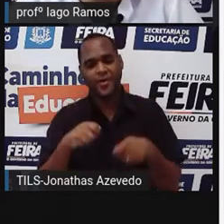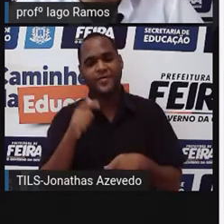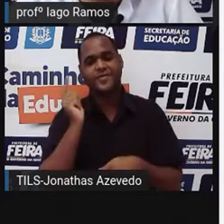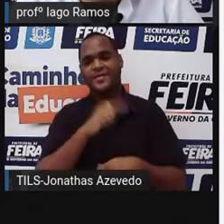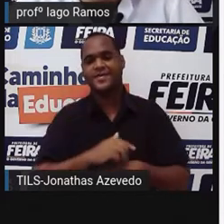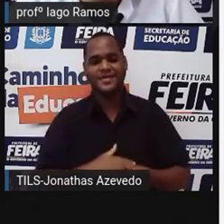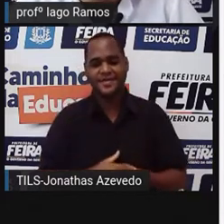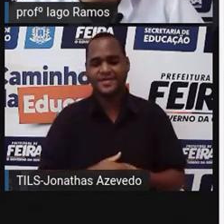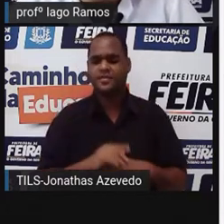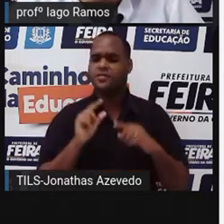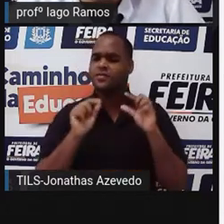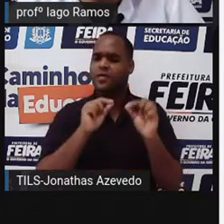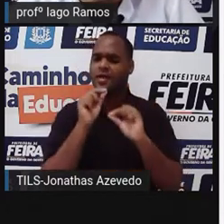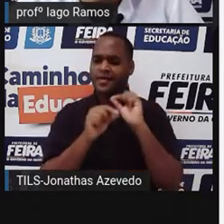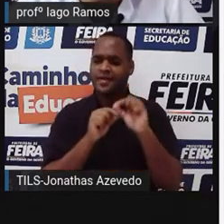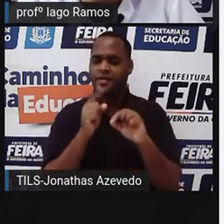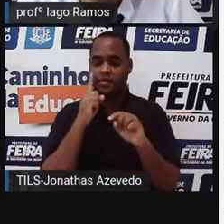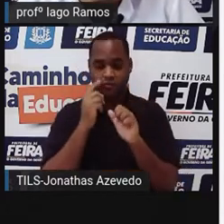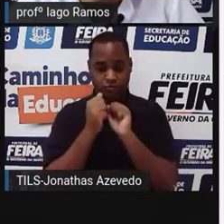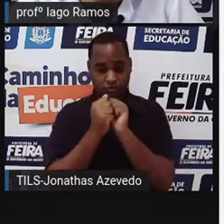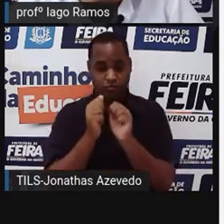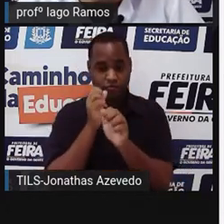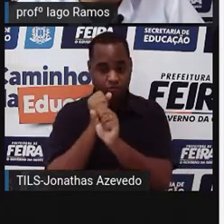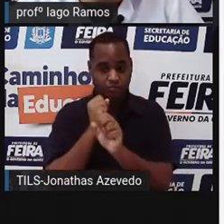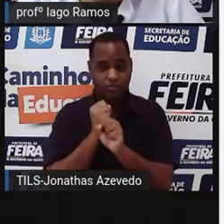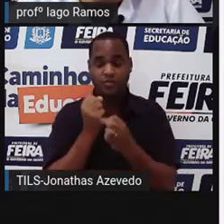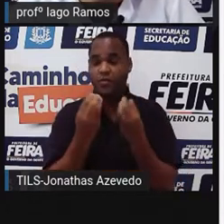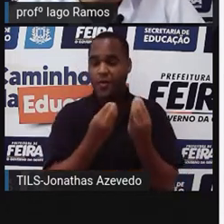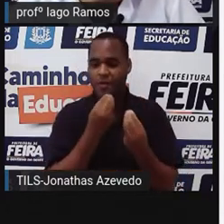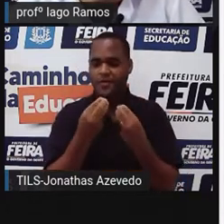vai acontecer quando eu juntar. Olha só.